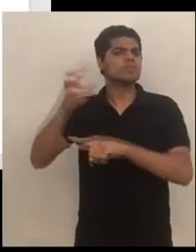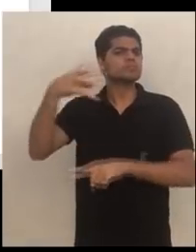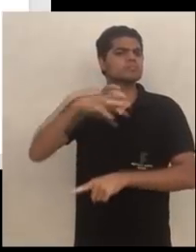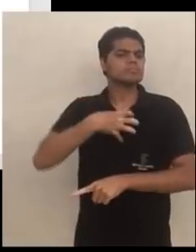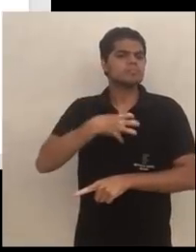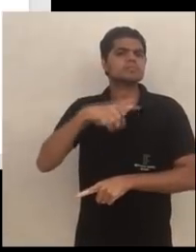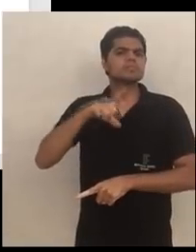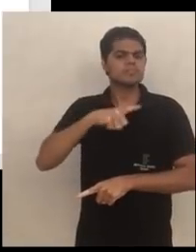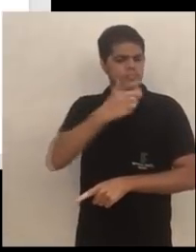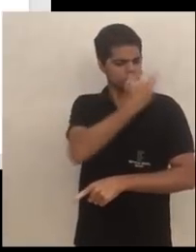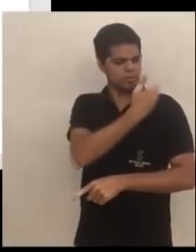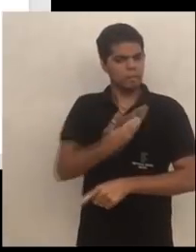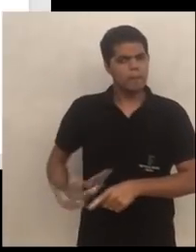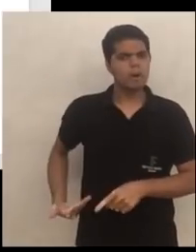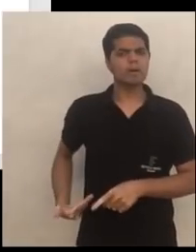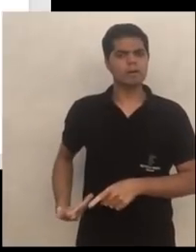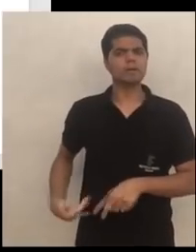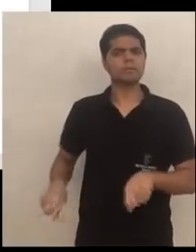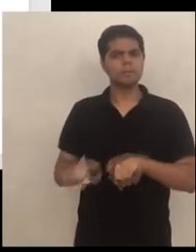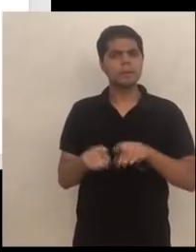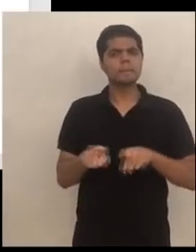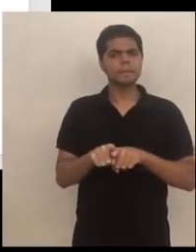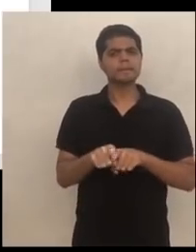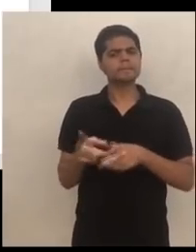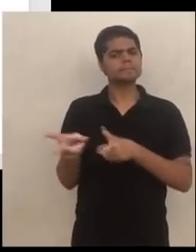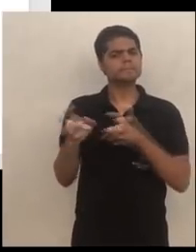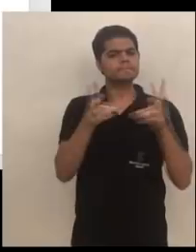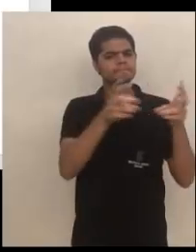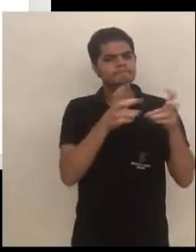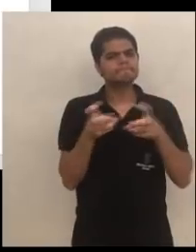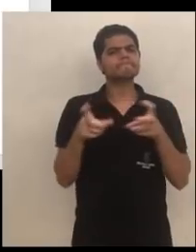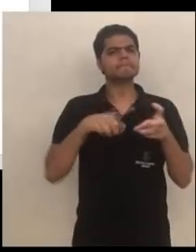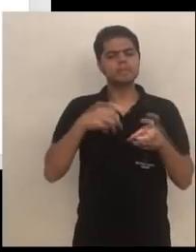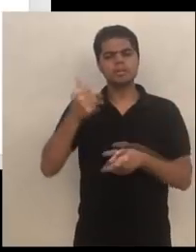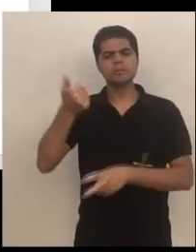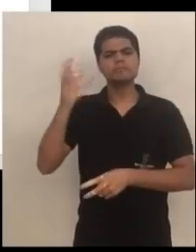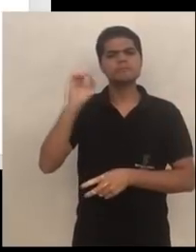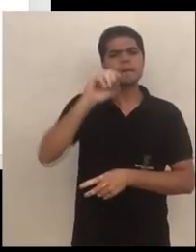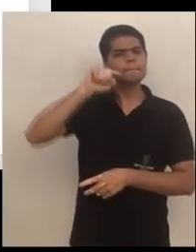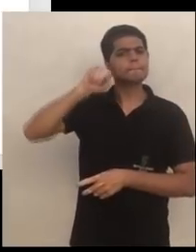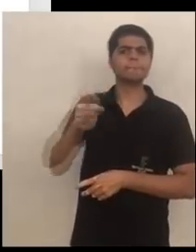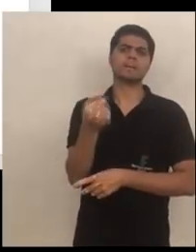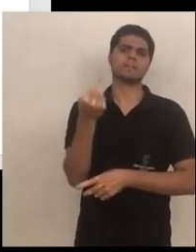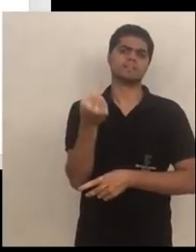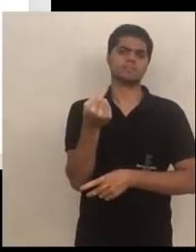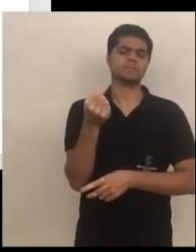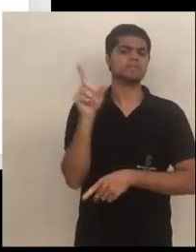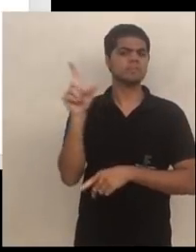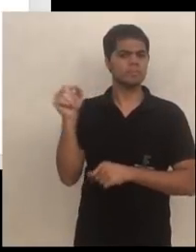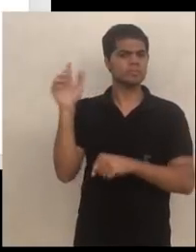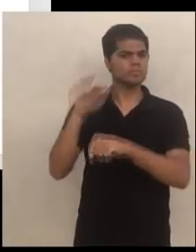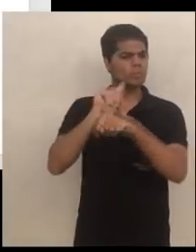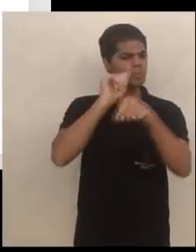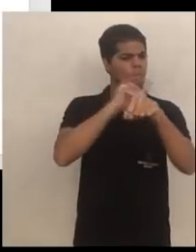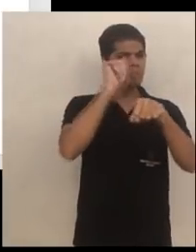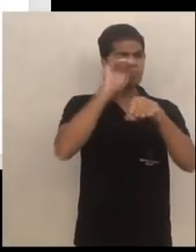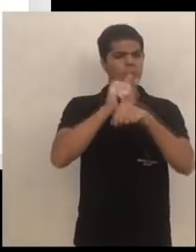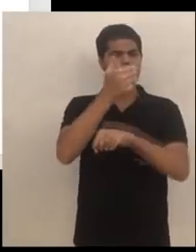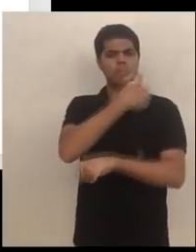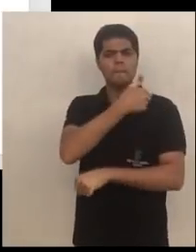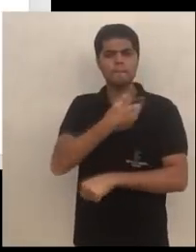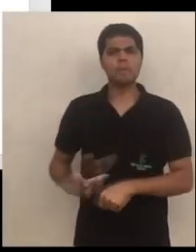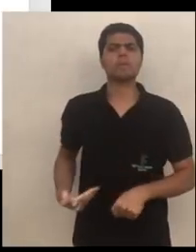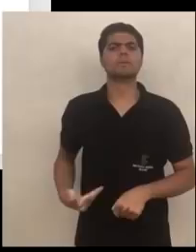políticas públicas do governador, atendido pelo menos esses 100 mil agricultores, e todas essas chamadas públicas são com